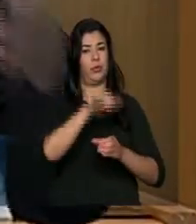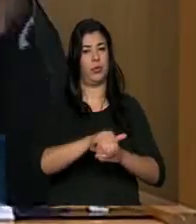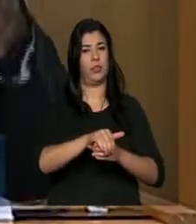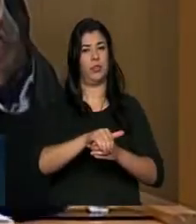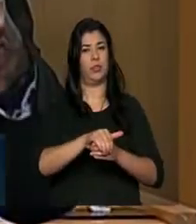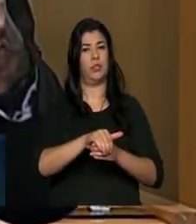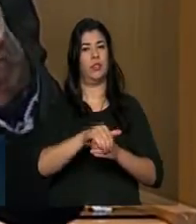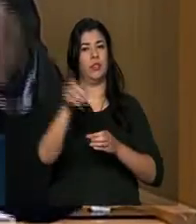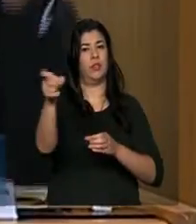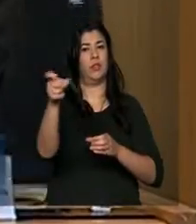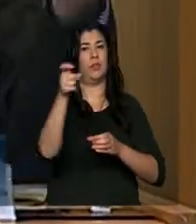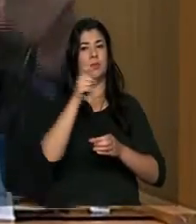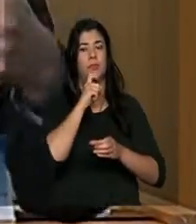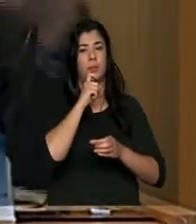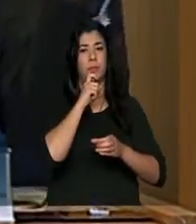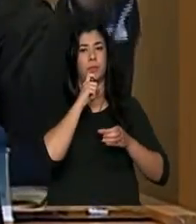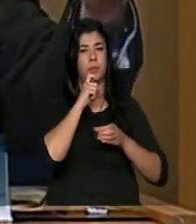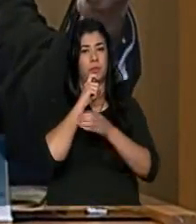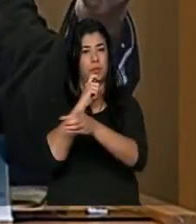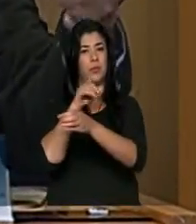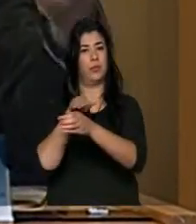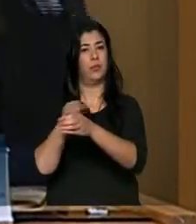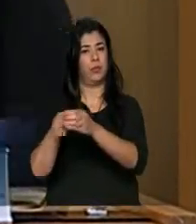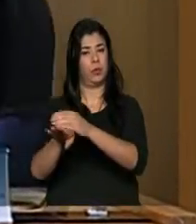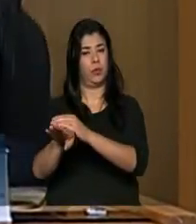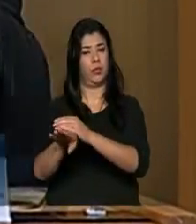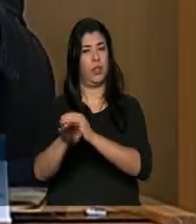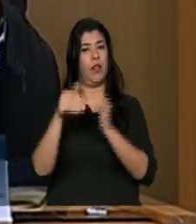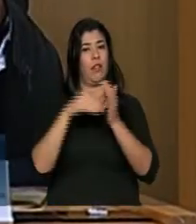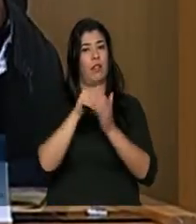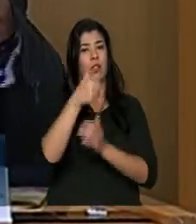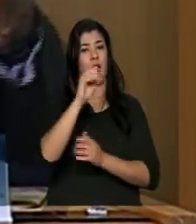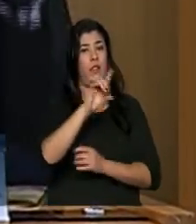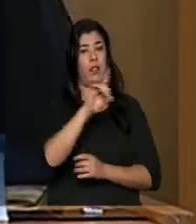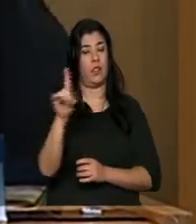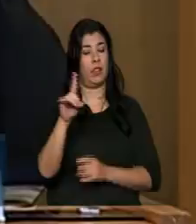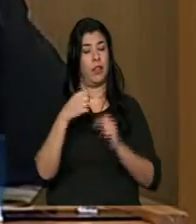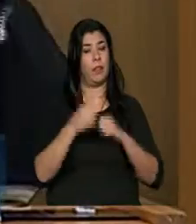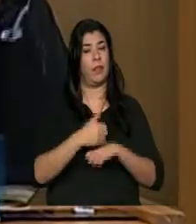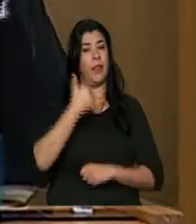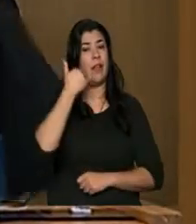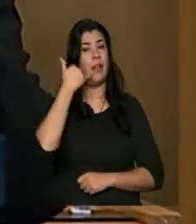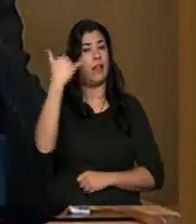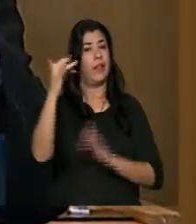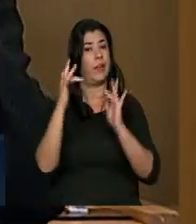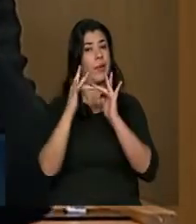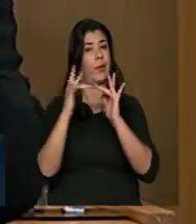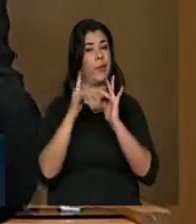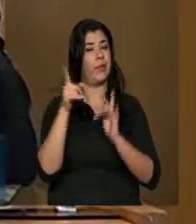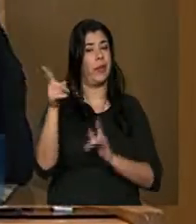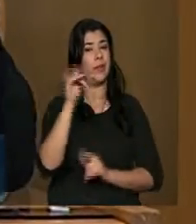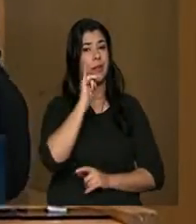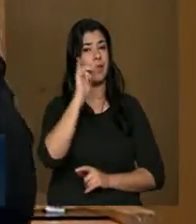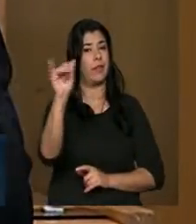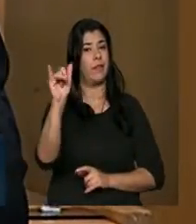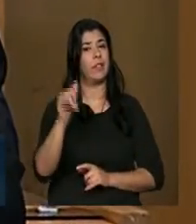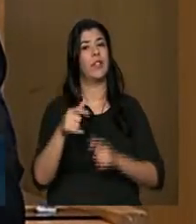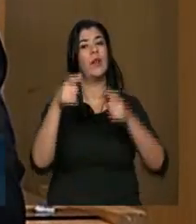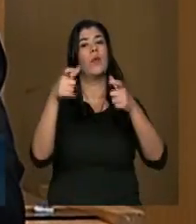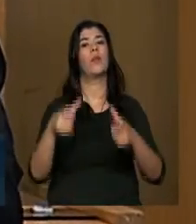Em até 10 dias, ela precisa se comunicar com o banco de leite para que haja, para que esse leite possa